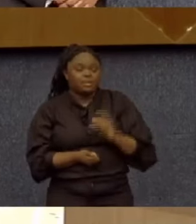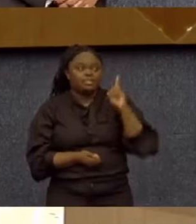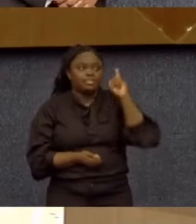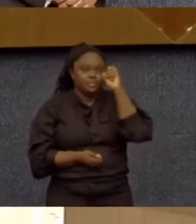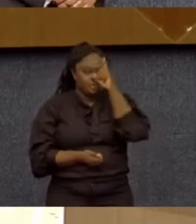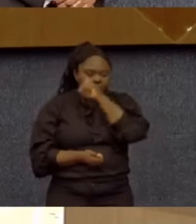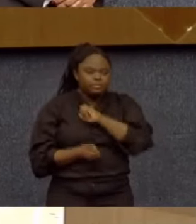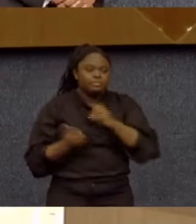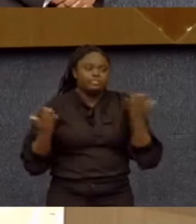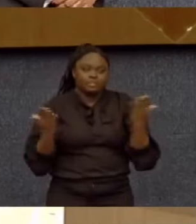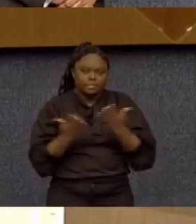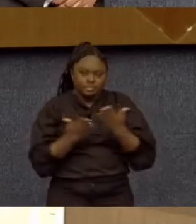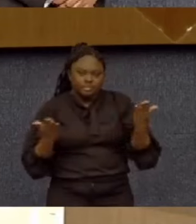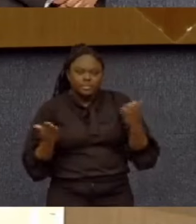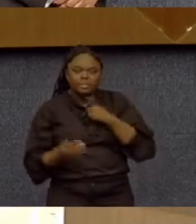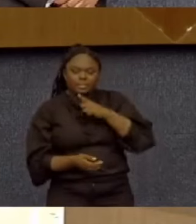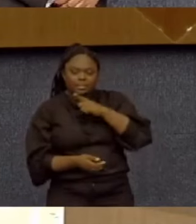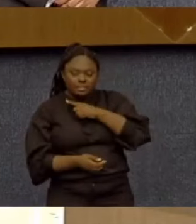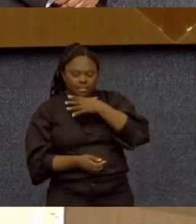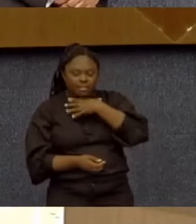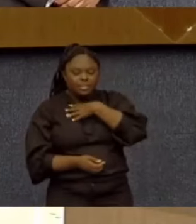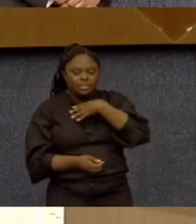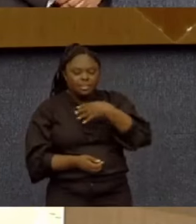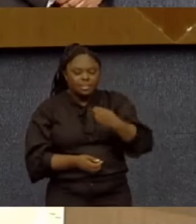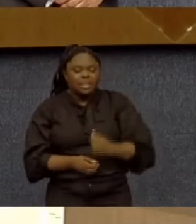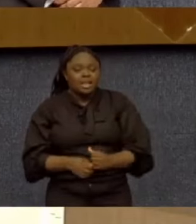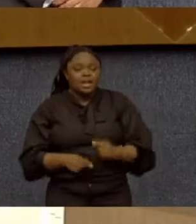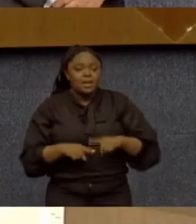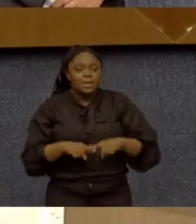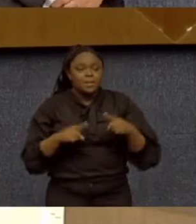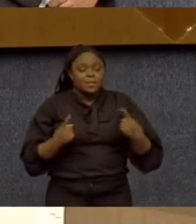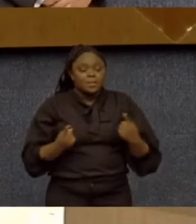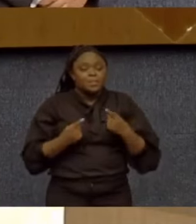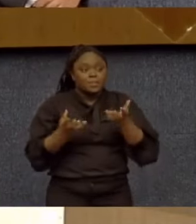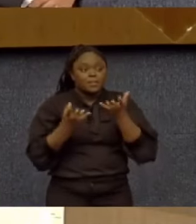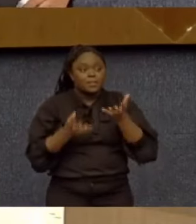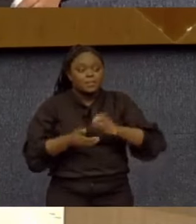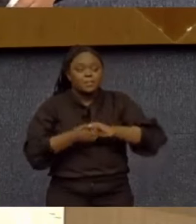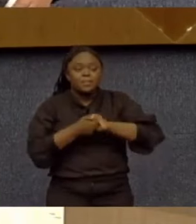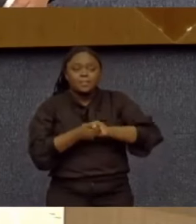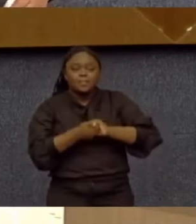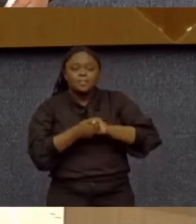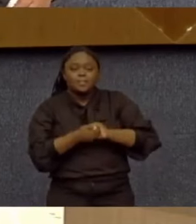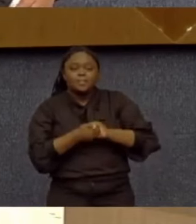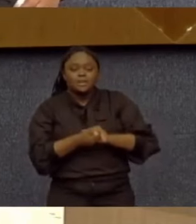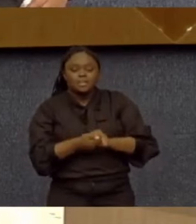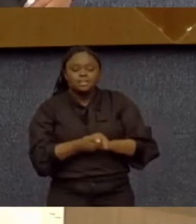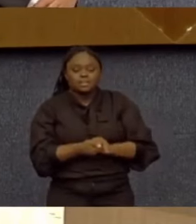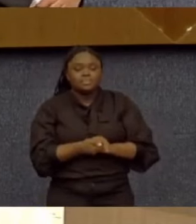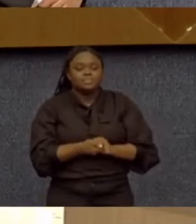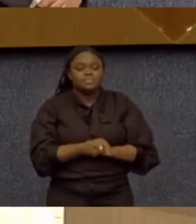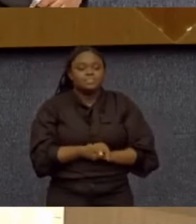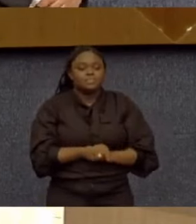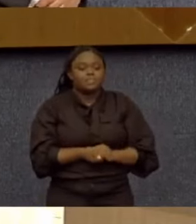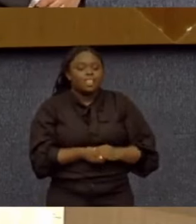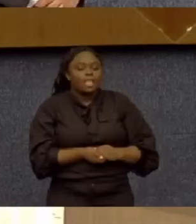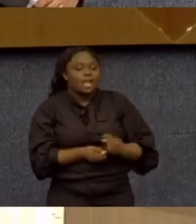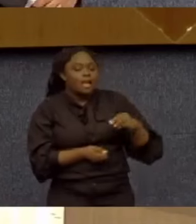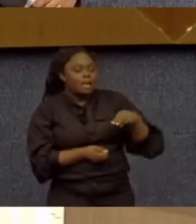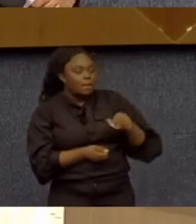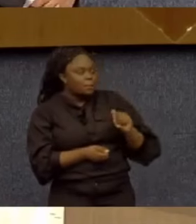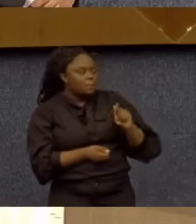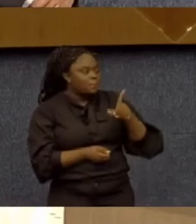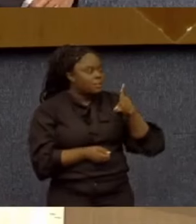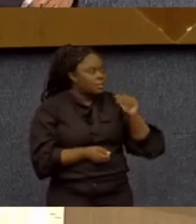Está difícil hoje em dia, gente, fazer filho. Mas eu quero cumprimentar mais do que a Magda,